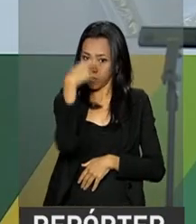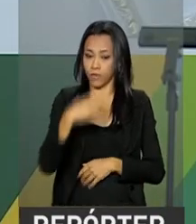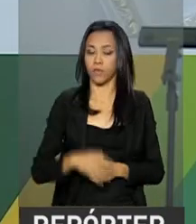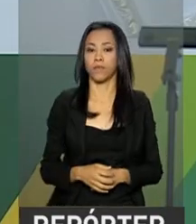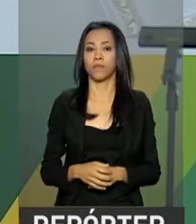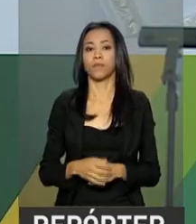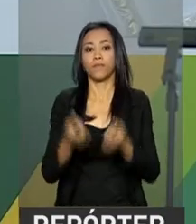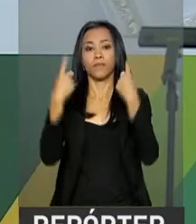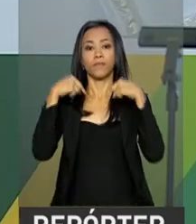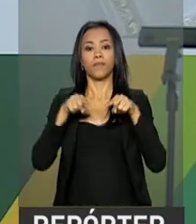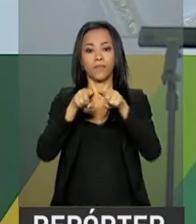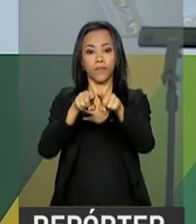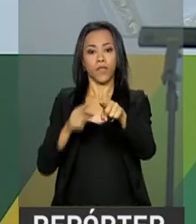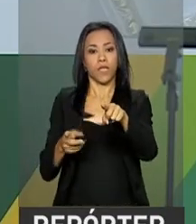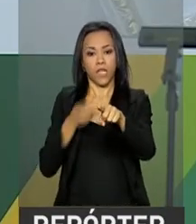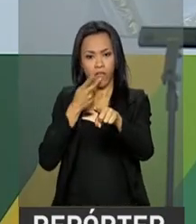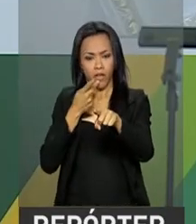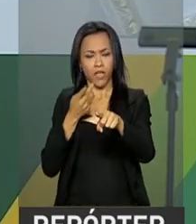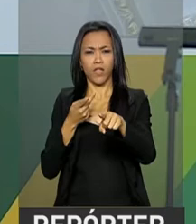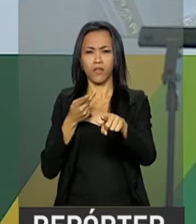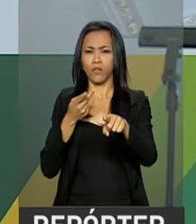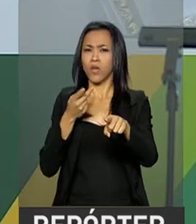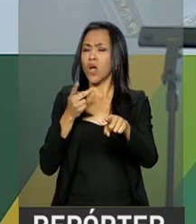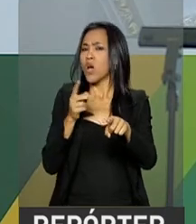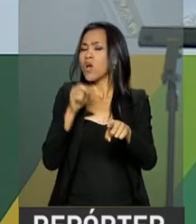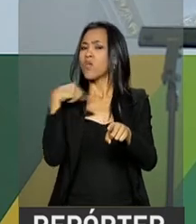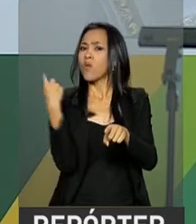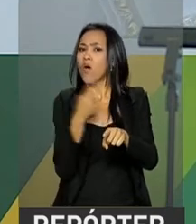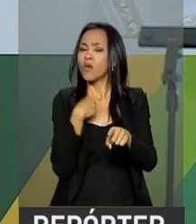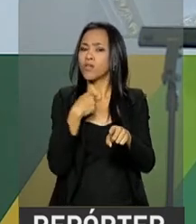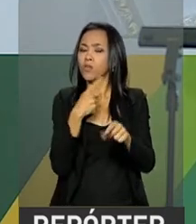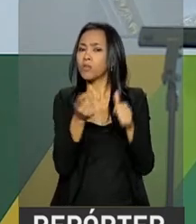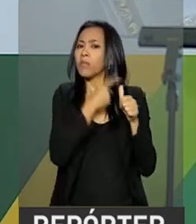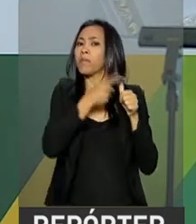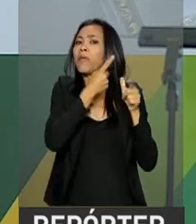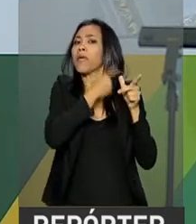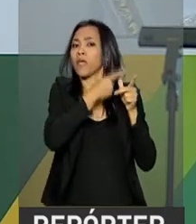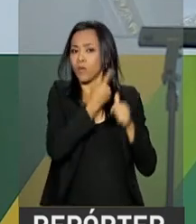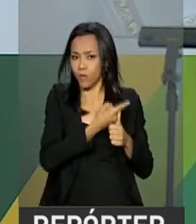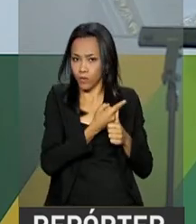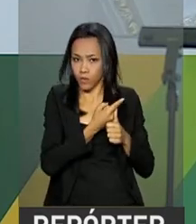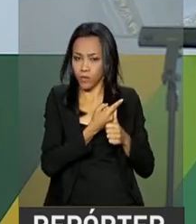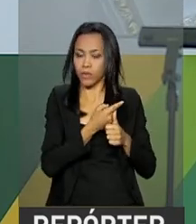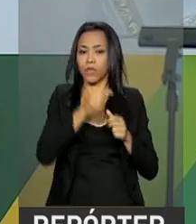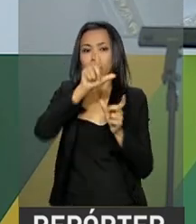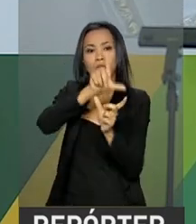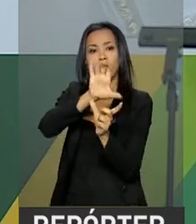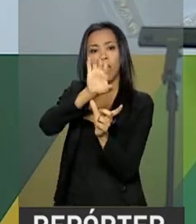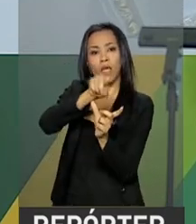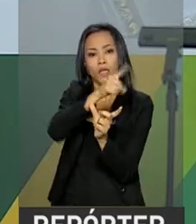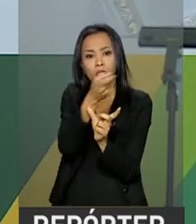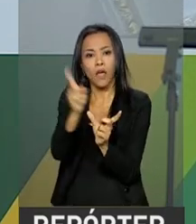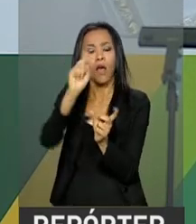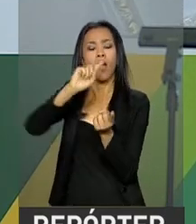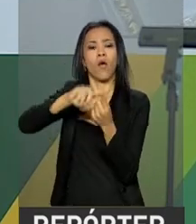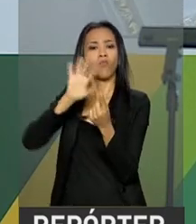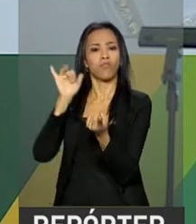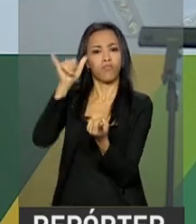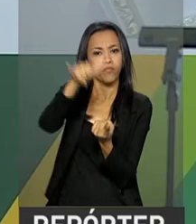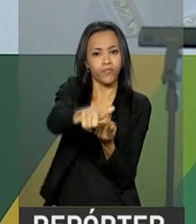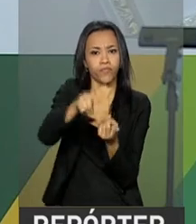Nós já verificamos logo nos primeiros leilões que estamos fazendo, portos, aeroportos, rodovias,